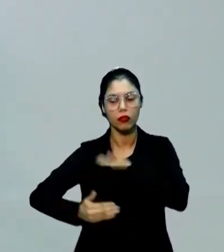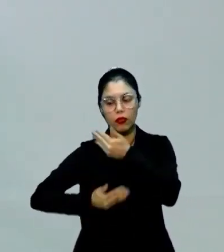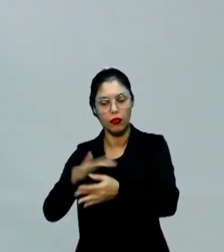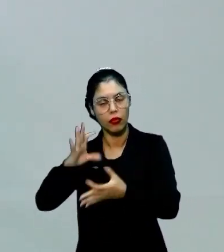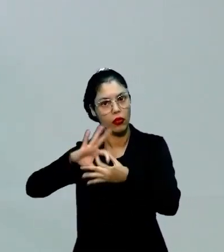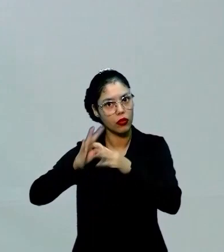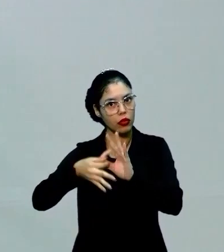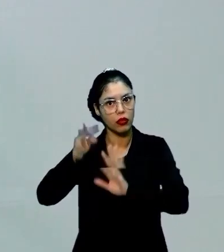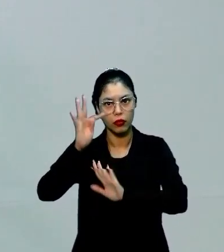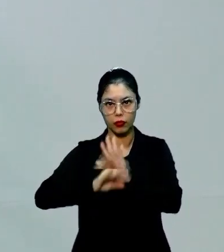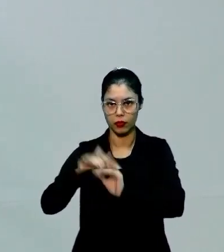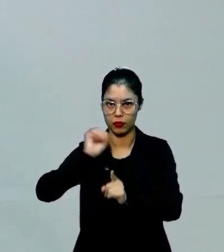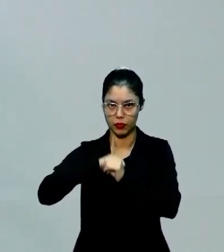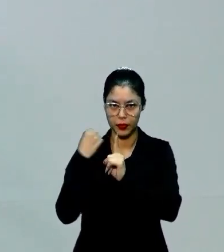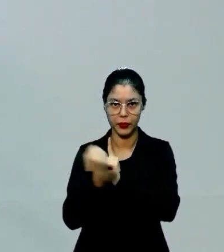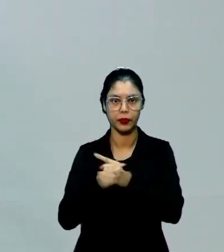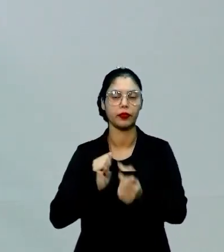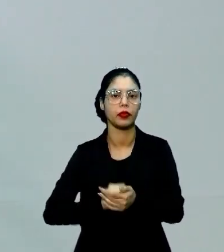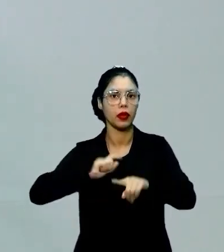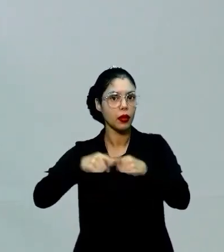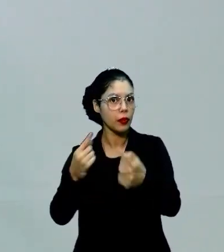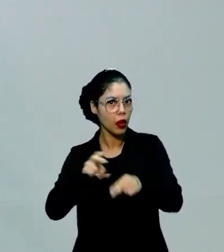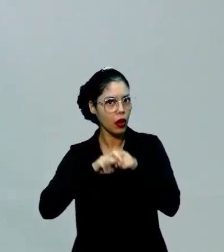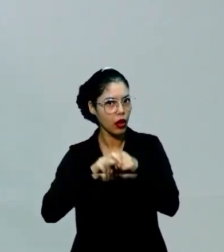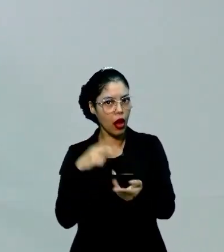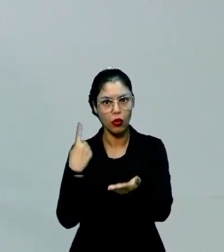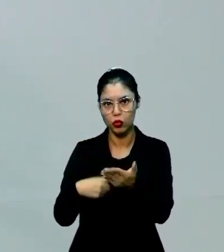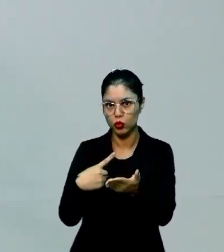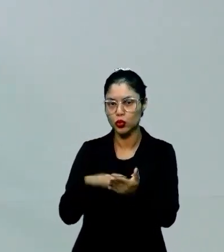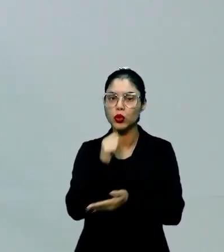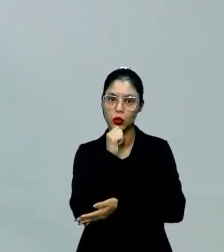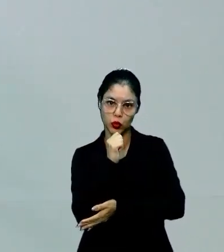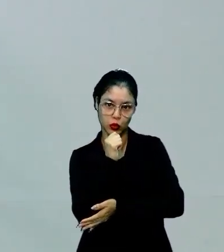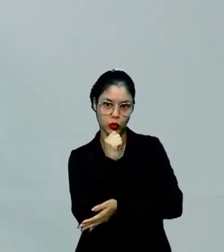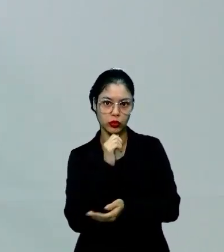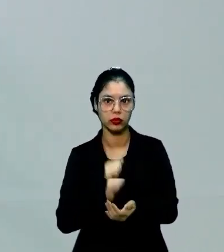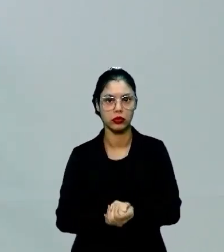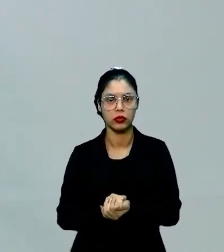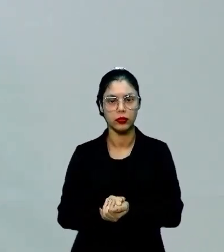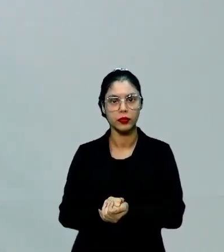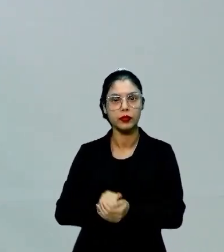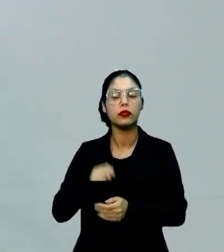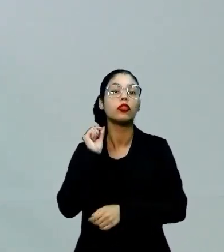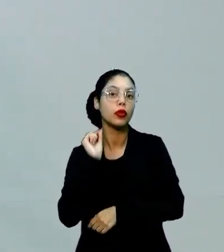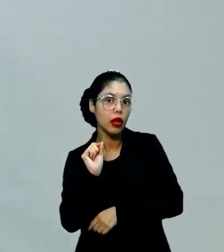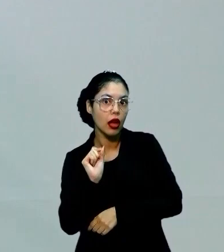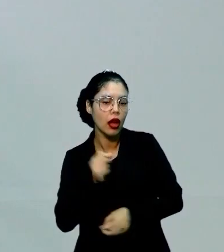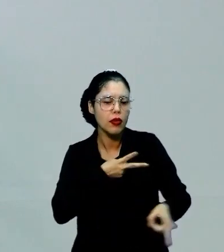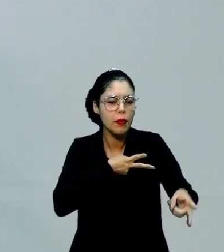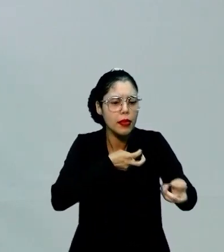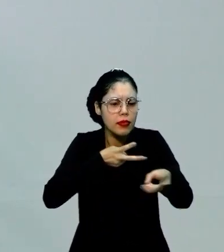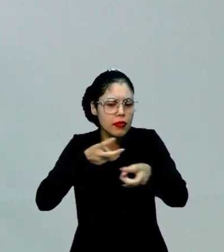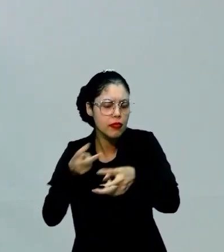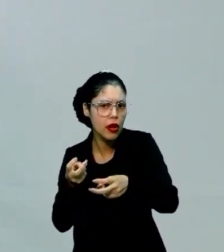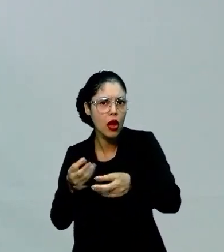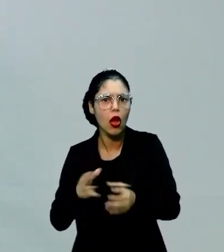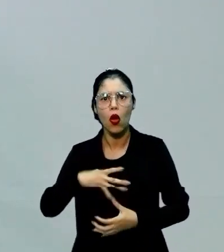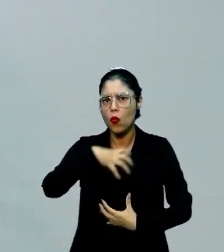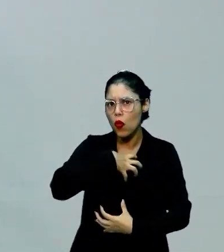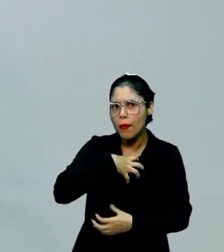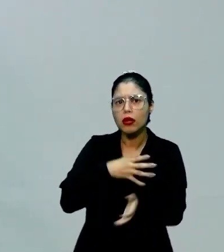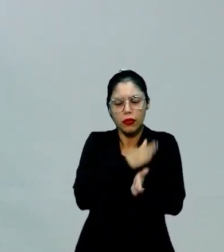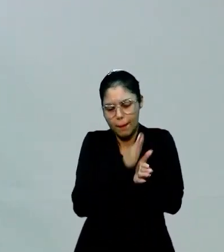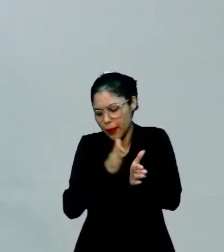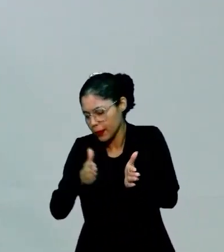contextos sociais. Por isso que nós temos condições de periodizar momentos históricos em que